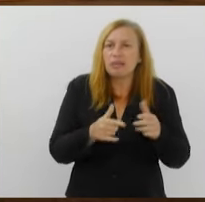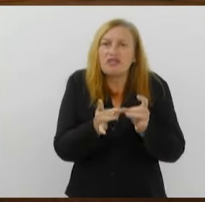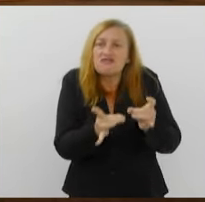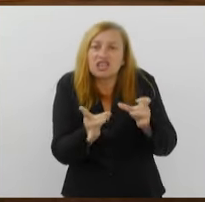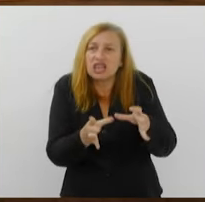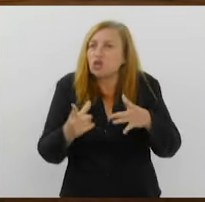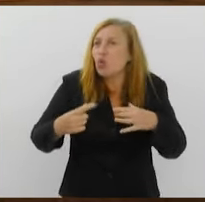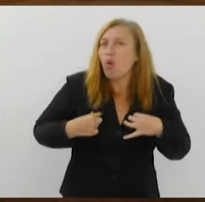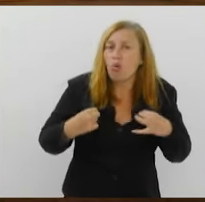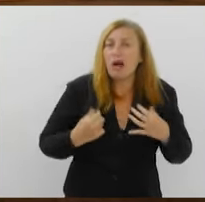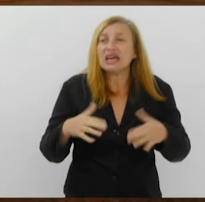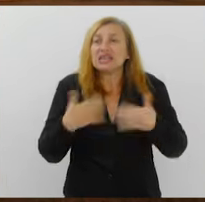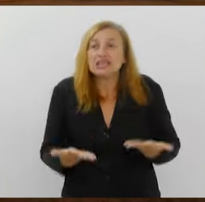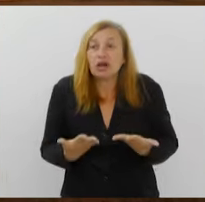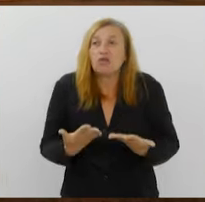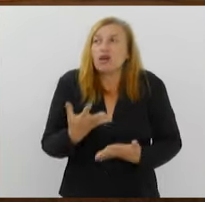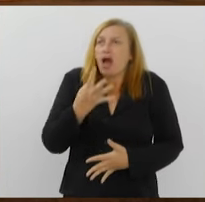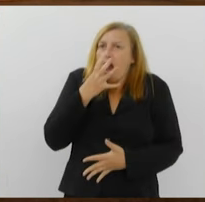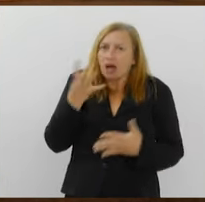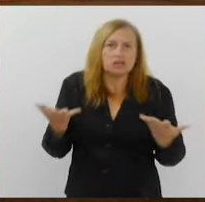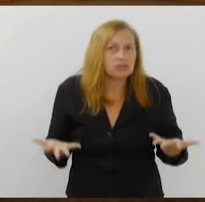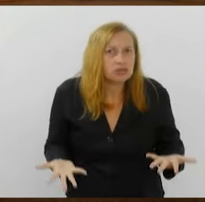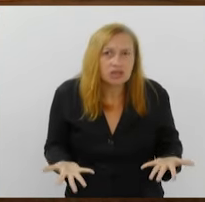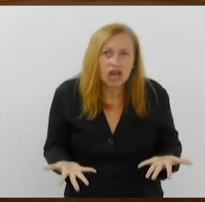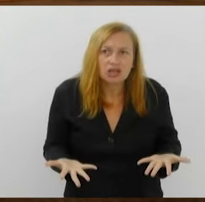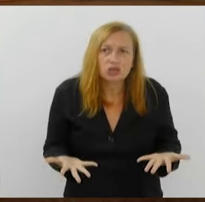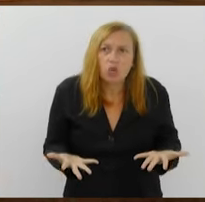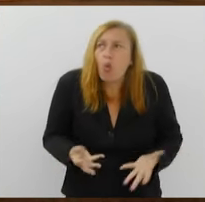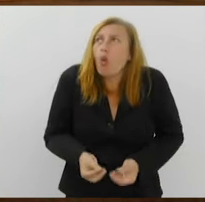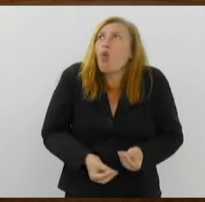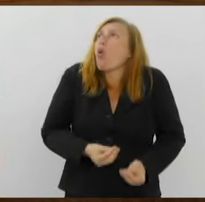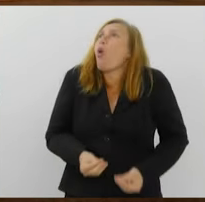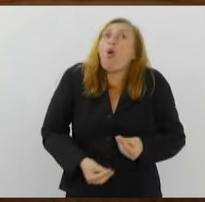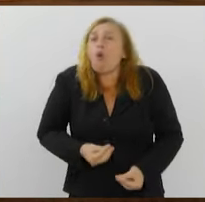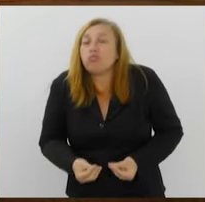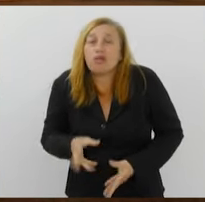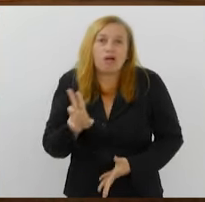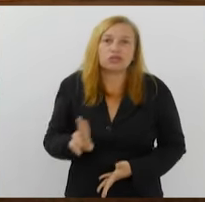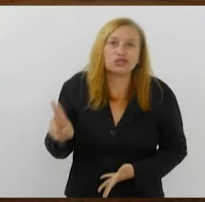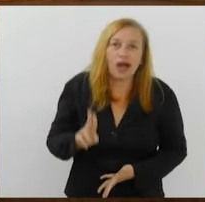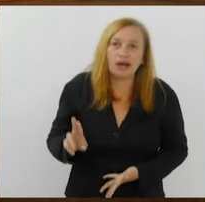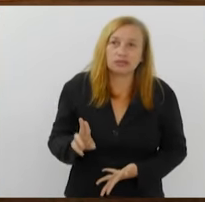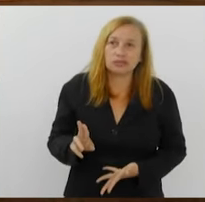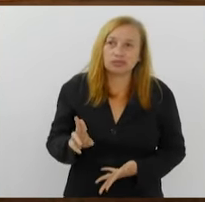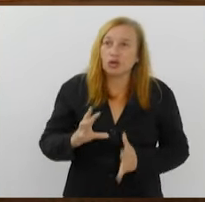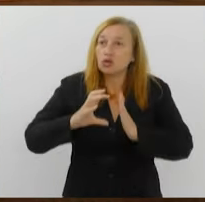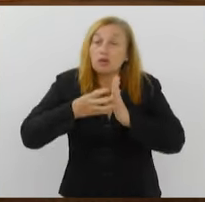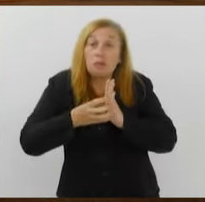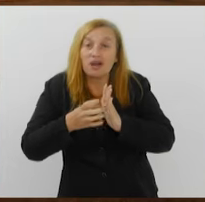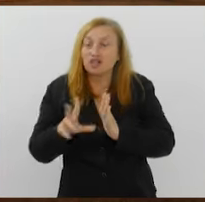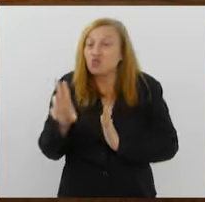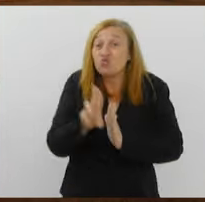roupa. Então, assim, eu fico impressionado como é usada, como os partidos são usados. Já